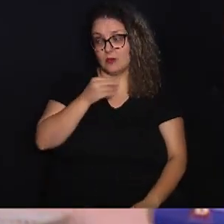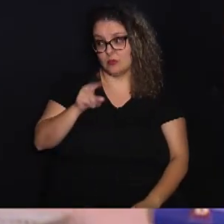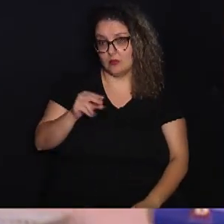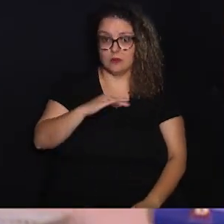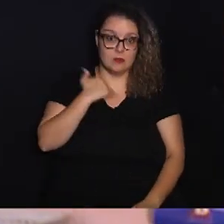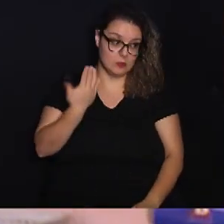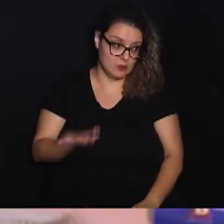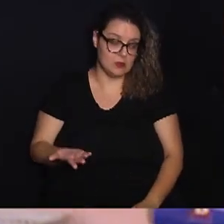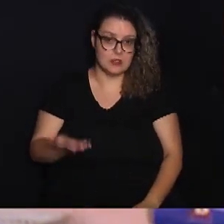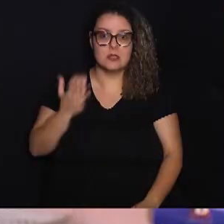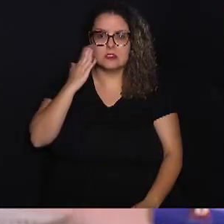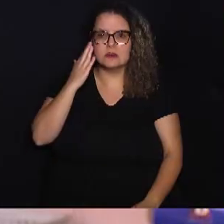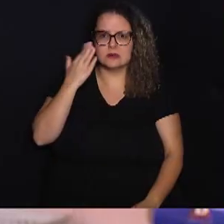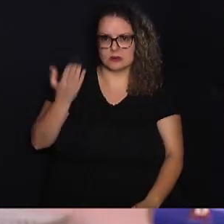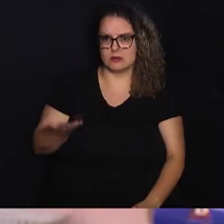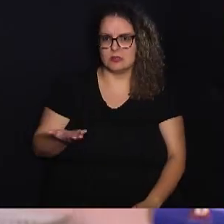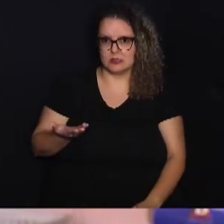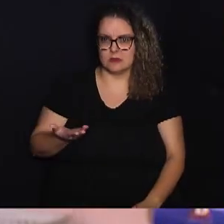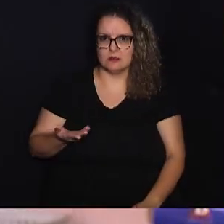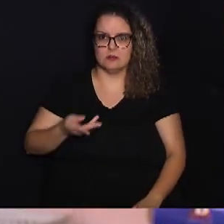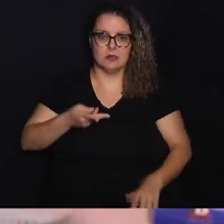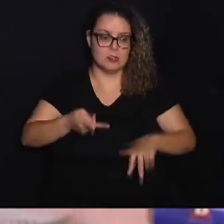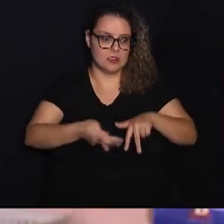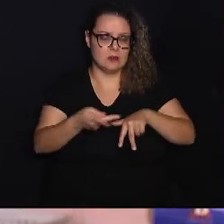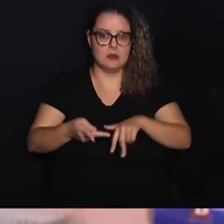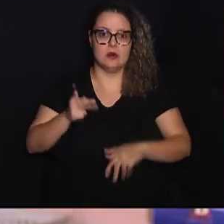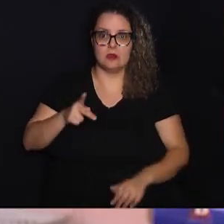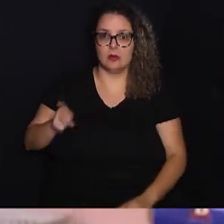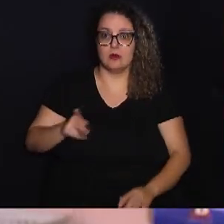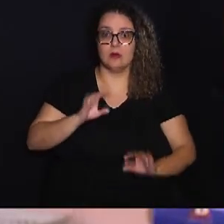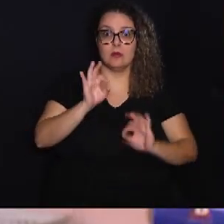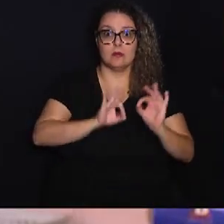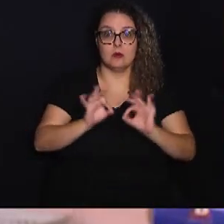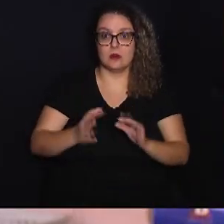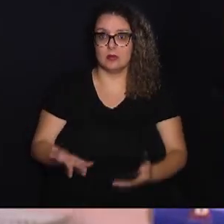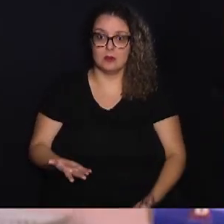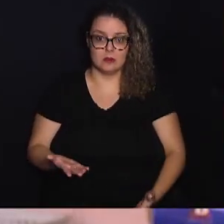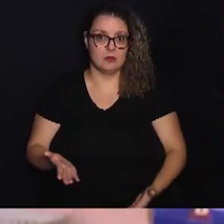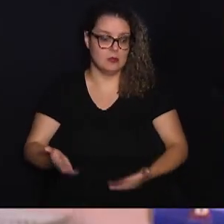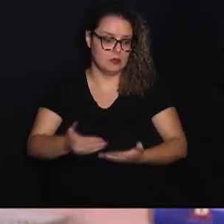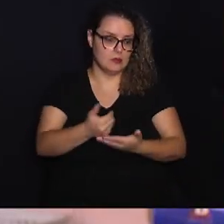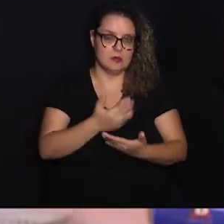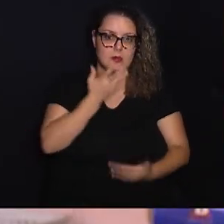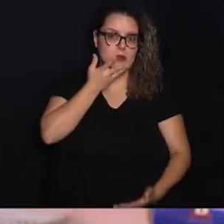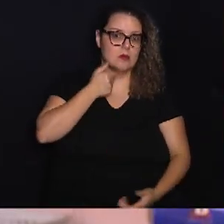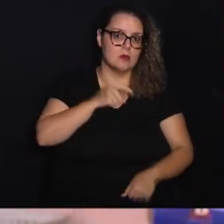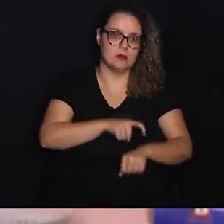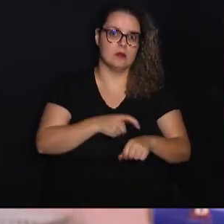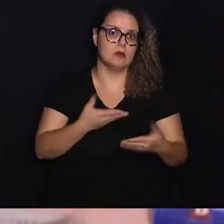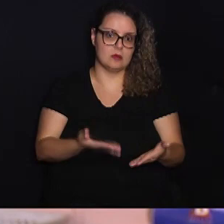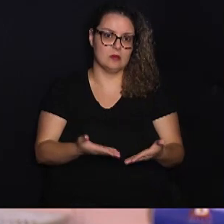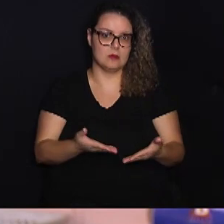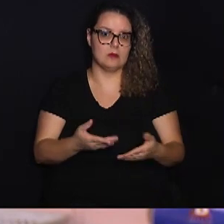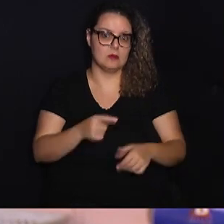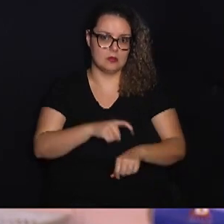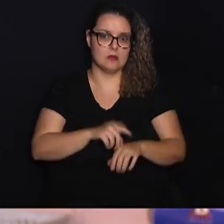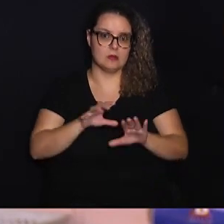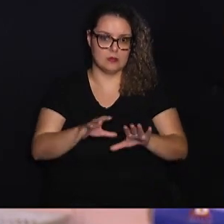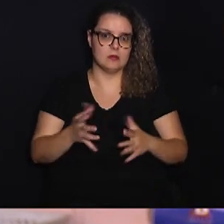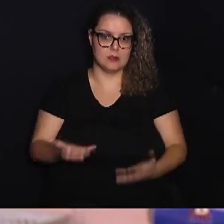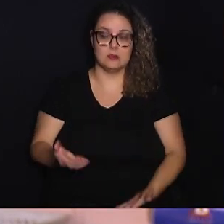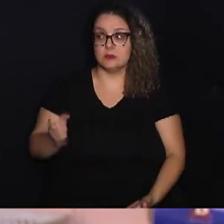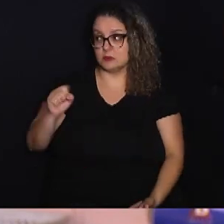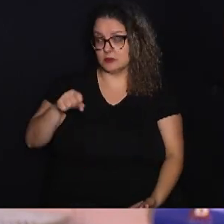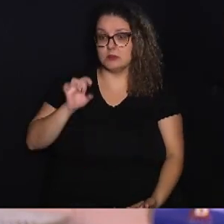Né? Sabe assim, você tem essas falas que o professor tem que estar preparado para acolher a criança naquele momento que ela está ali. Sim. E isso